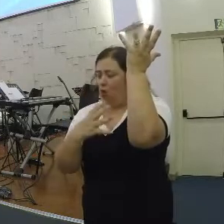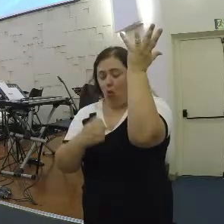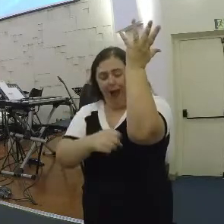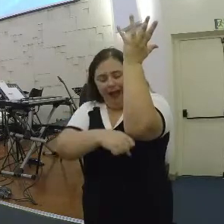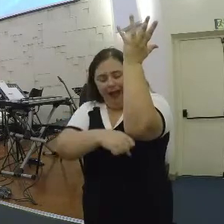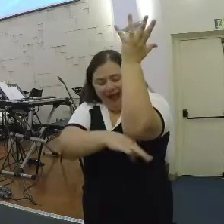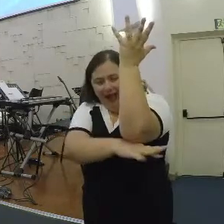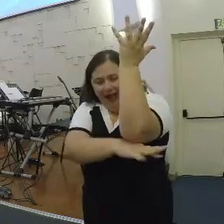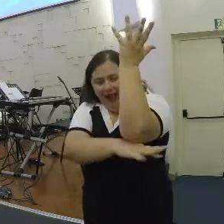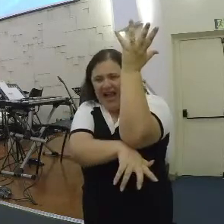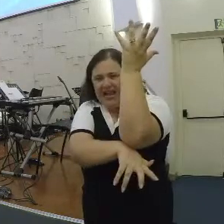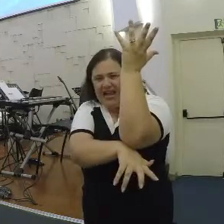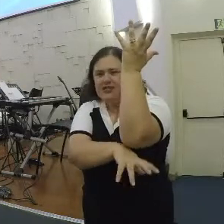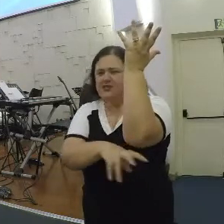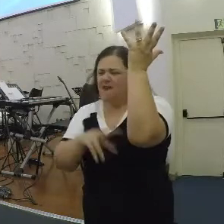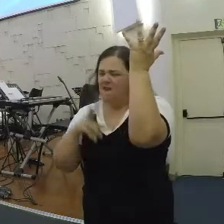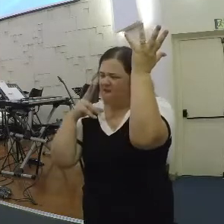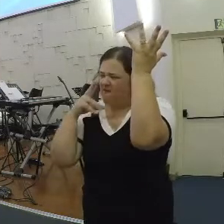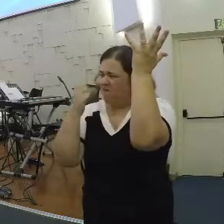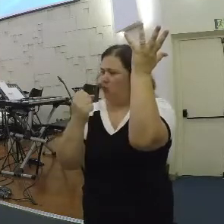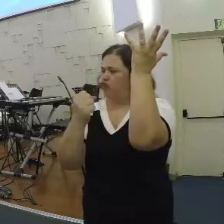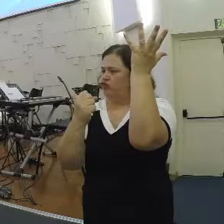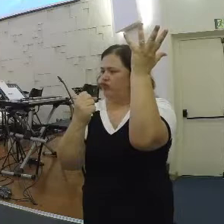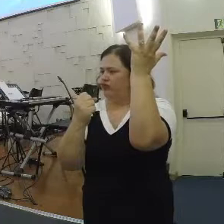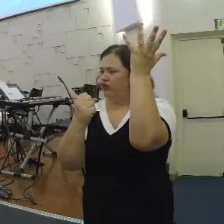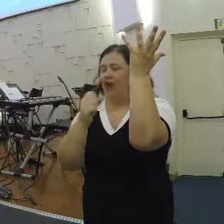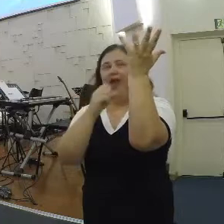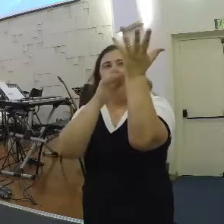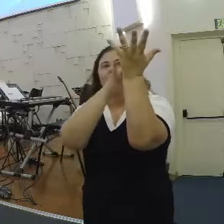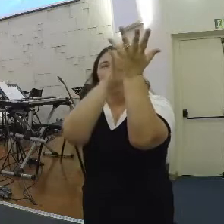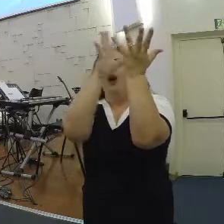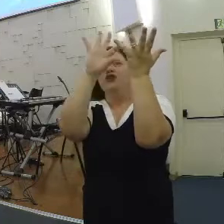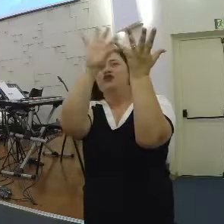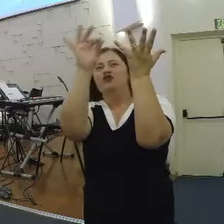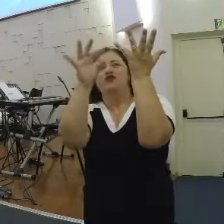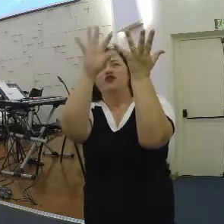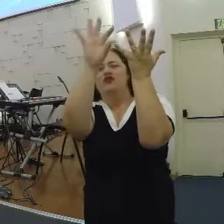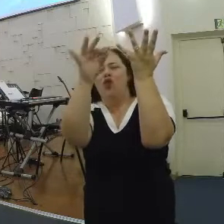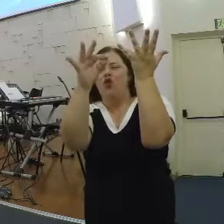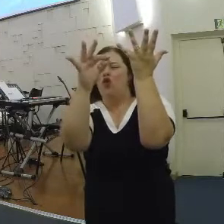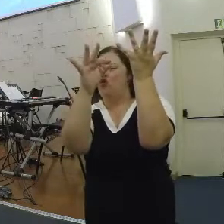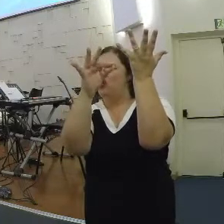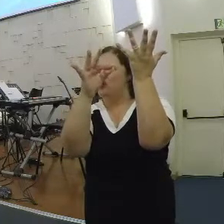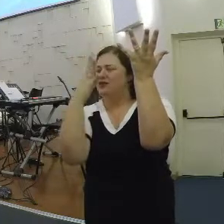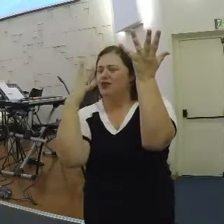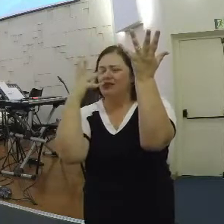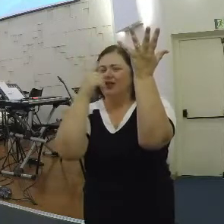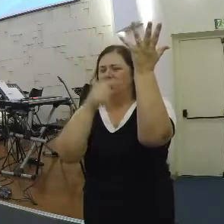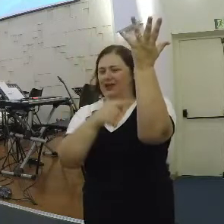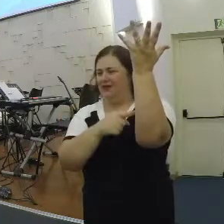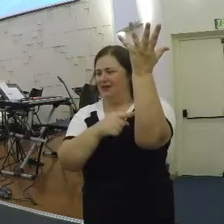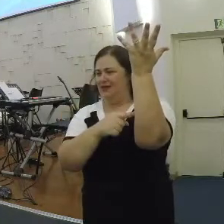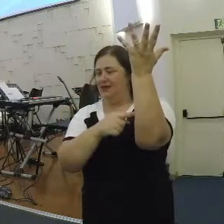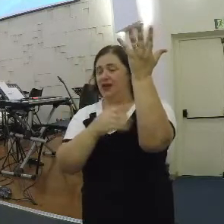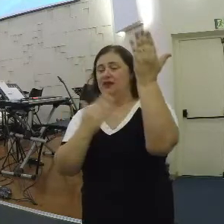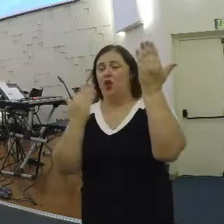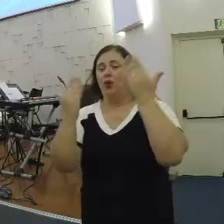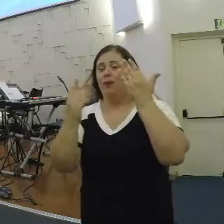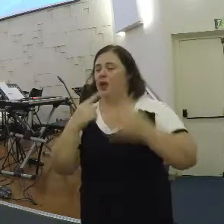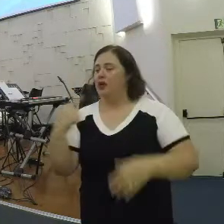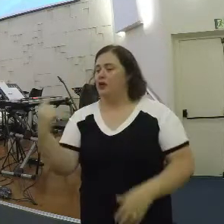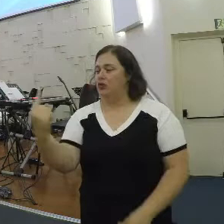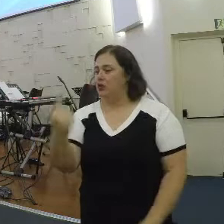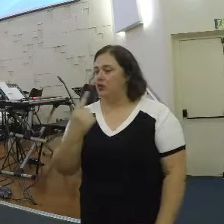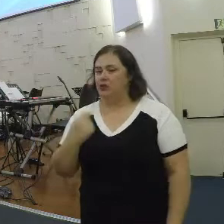quem abandonou a velha vida definitivamente, irmãos. Não é de quem ouviu o Evangelho, mas continua